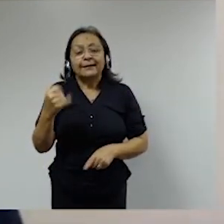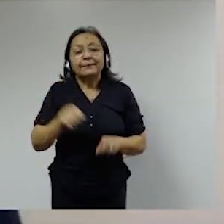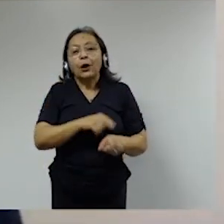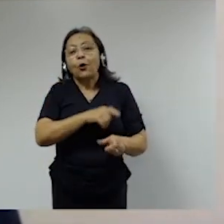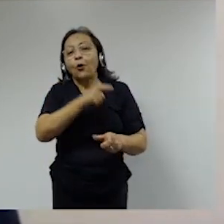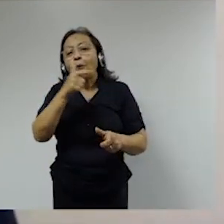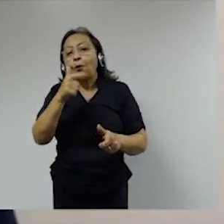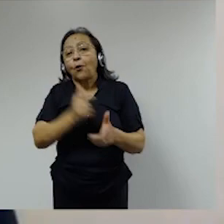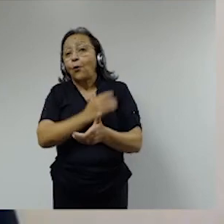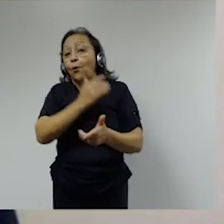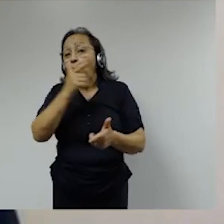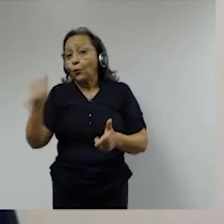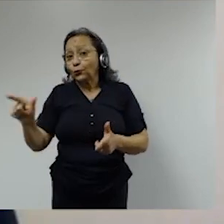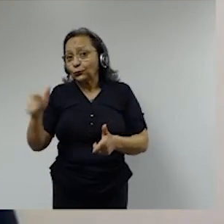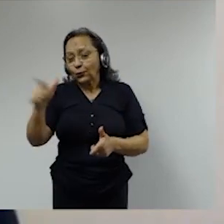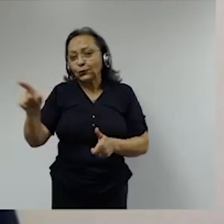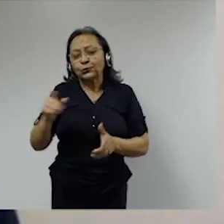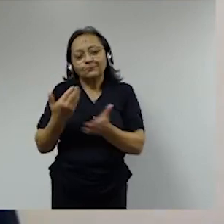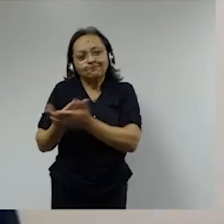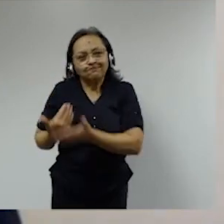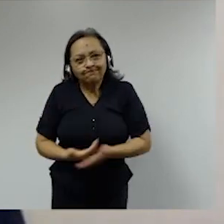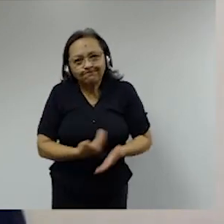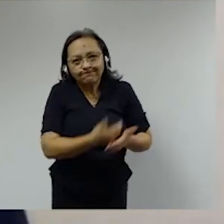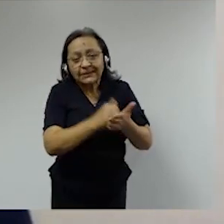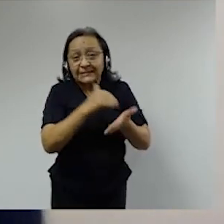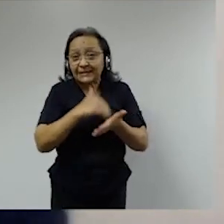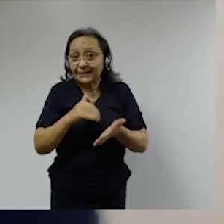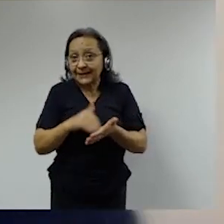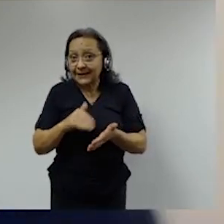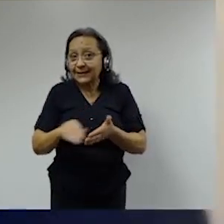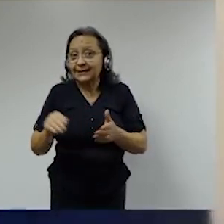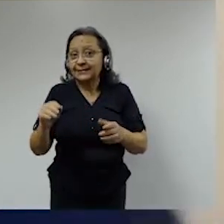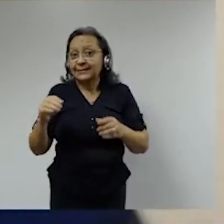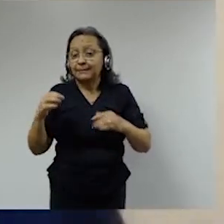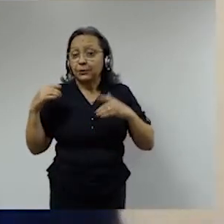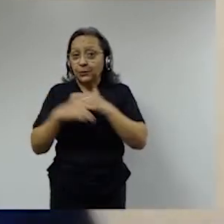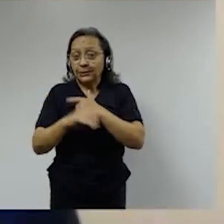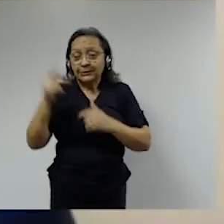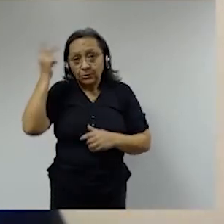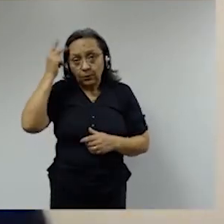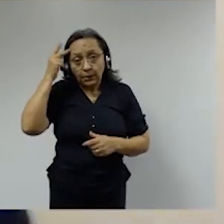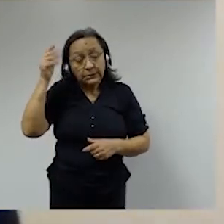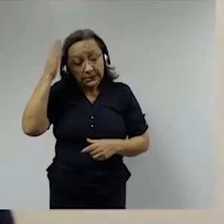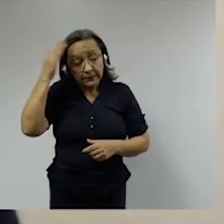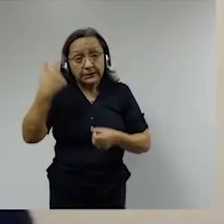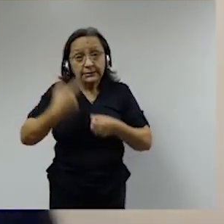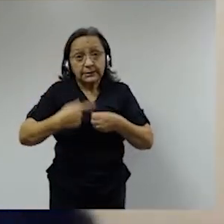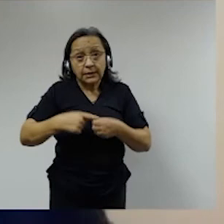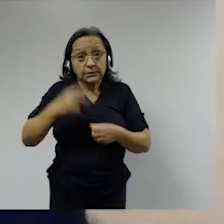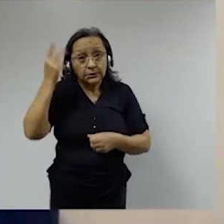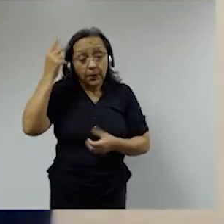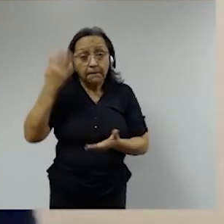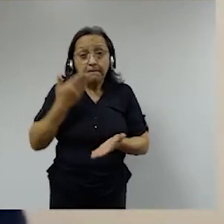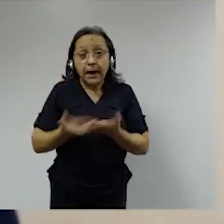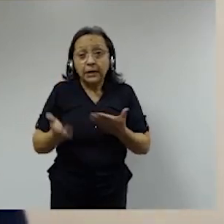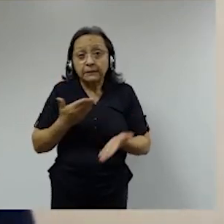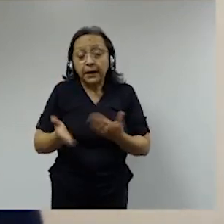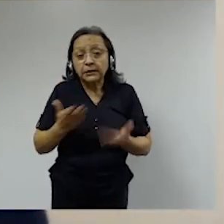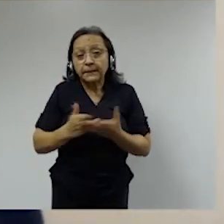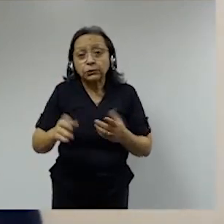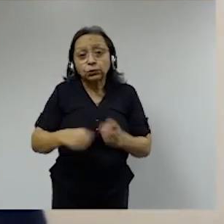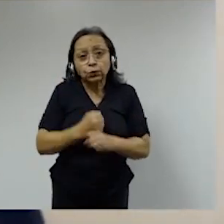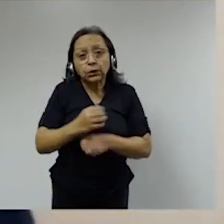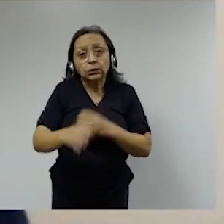da Secretaria de Transporte Metropolitano de São Paulo, a cidade de São Paulo perde por ano, a cidade